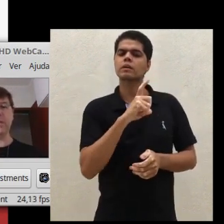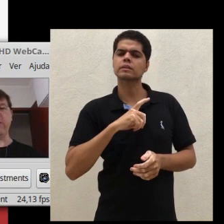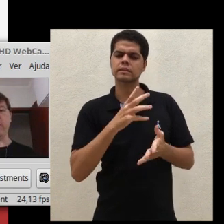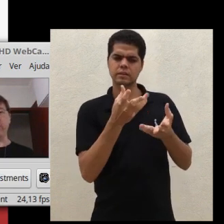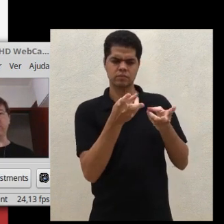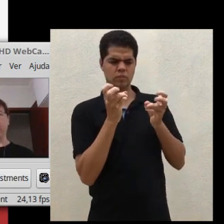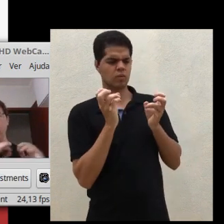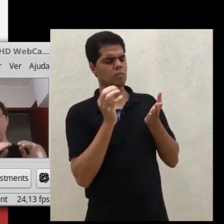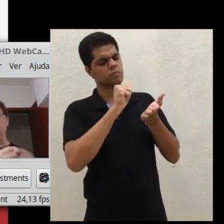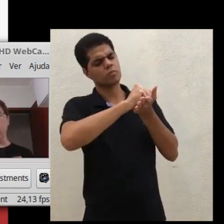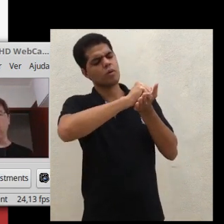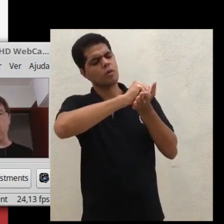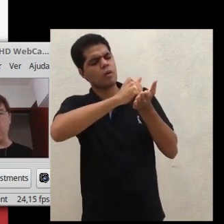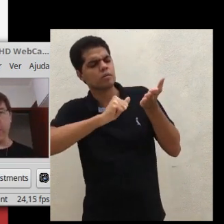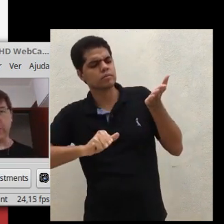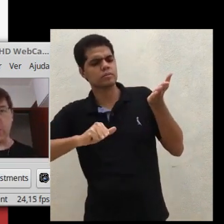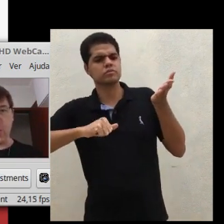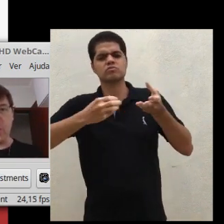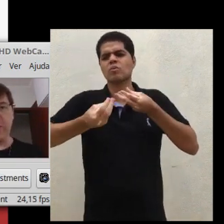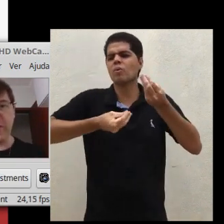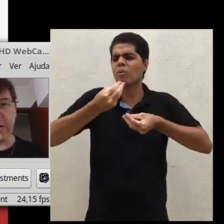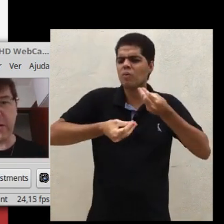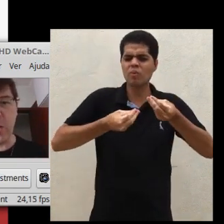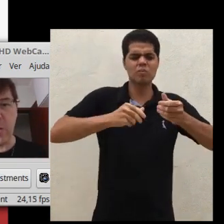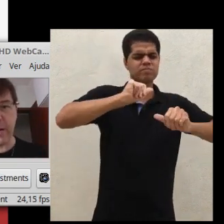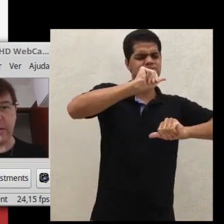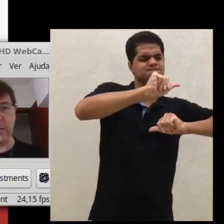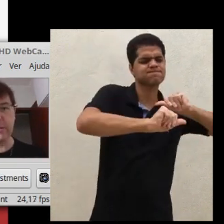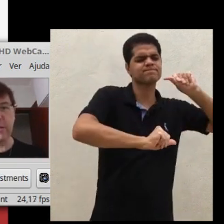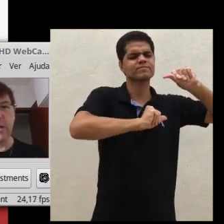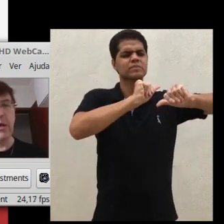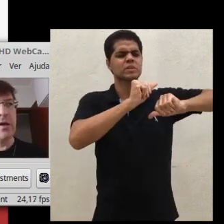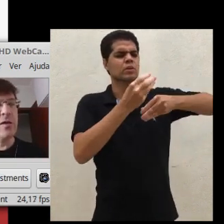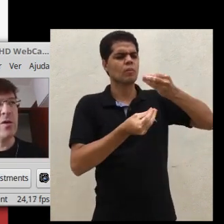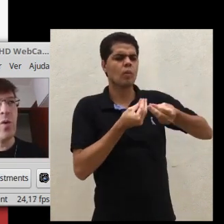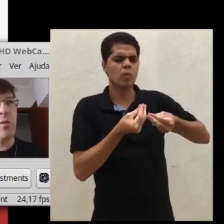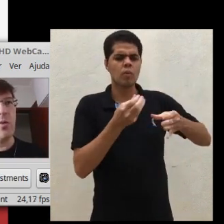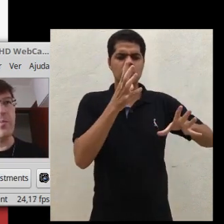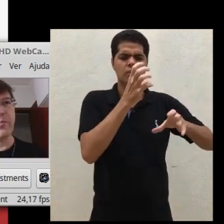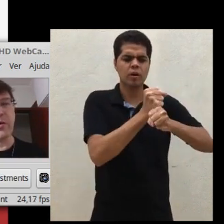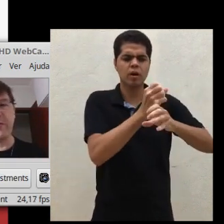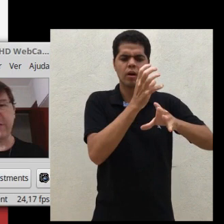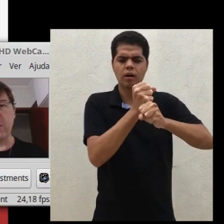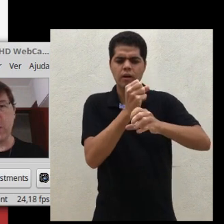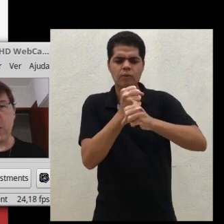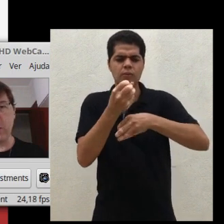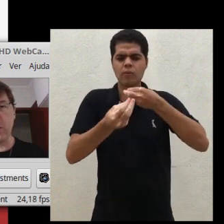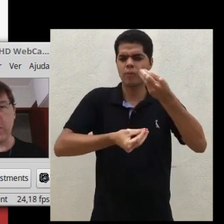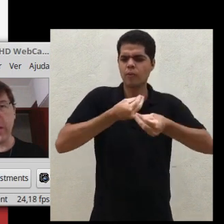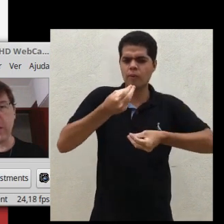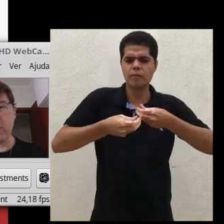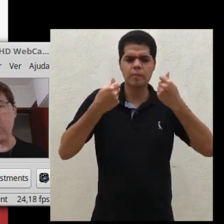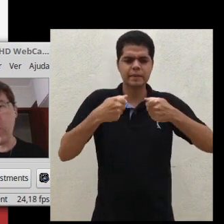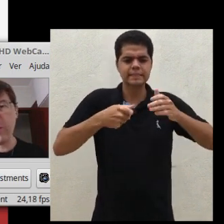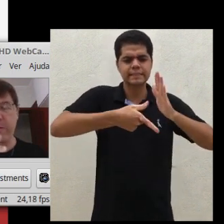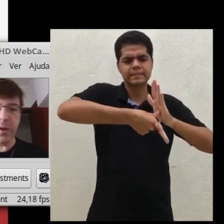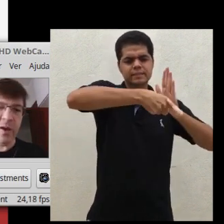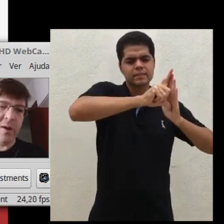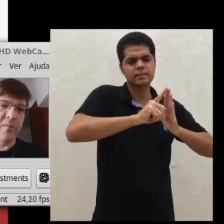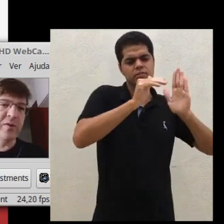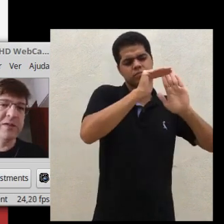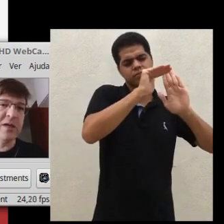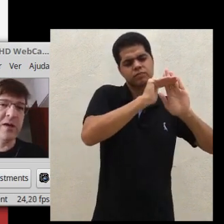tenho que escrever, por exemplo, um algoritmo completo de como inverter uma matriz, de como fazer um cálculo numérico, de